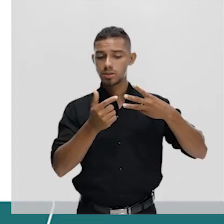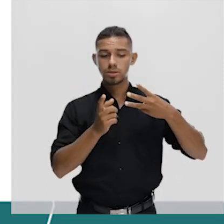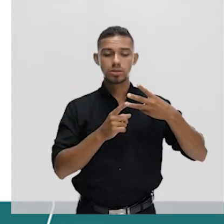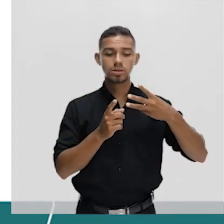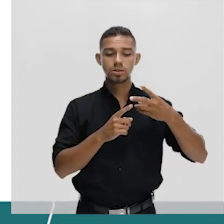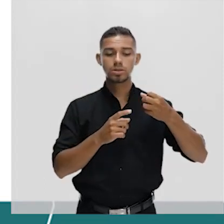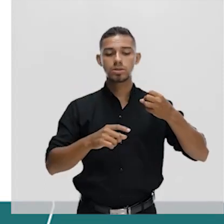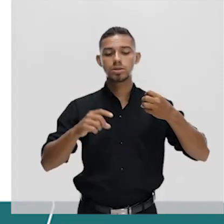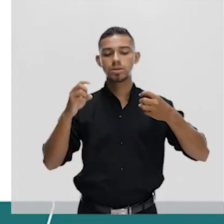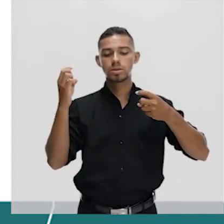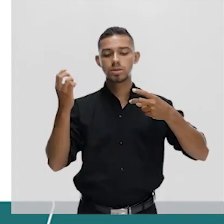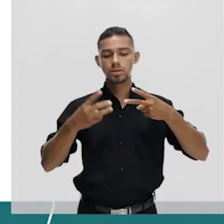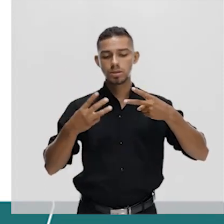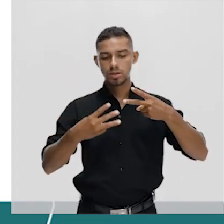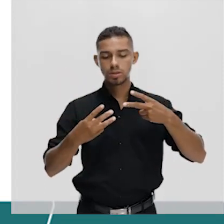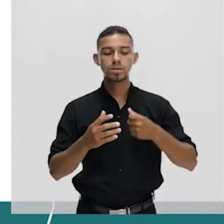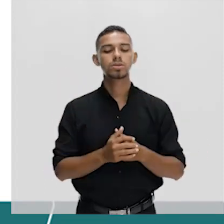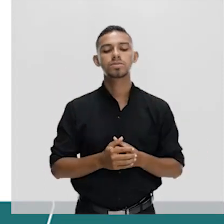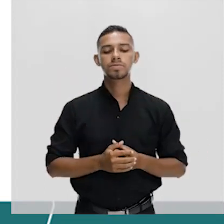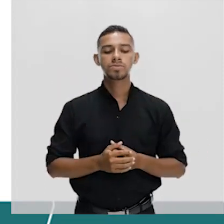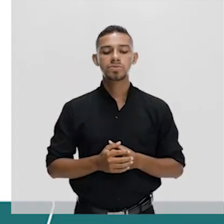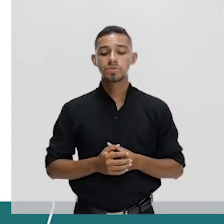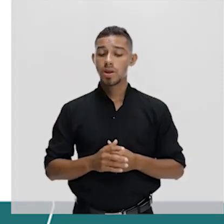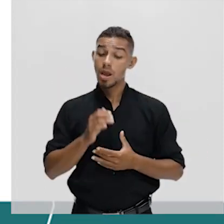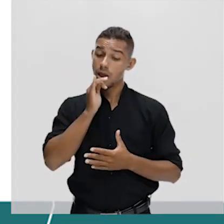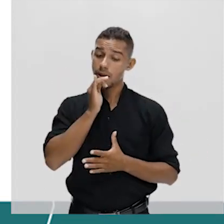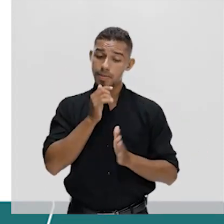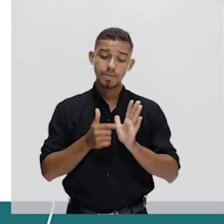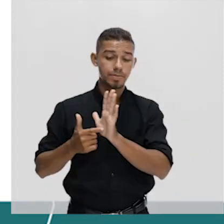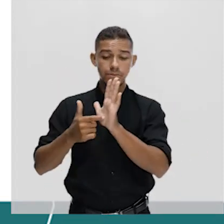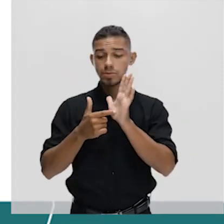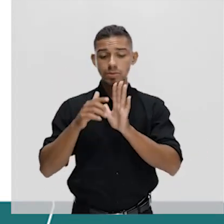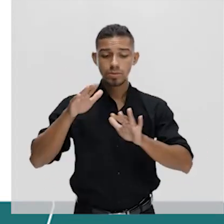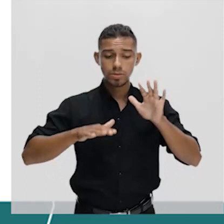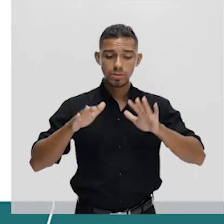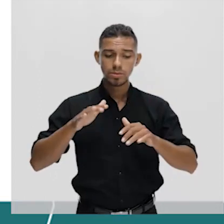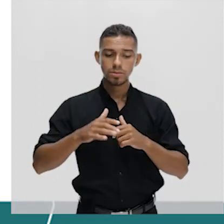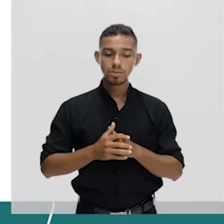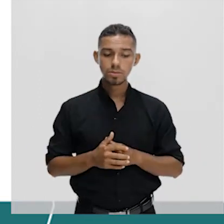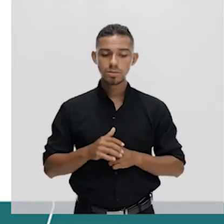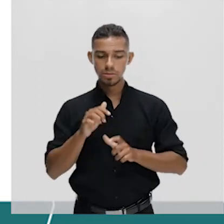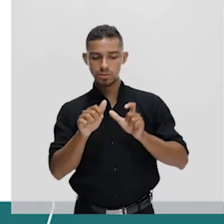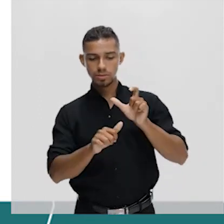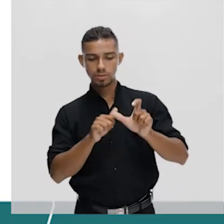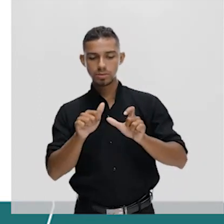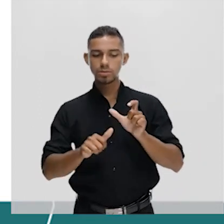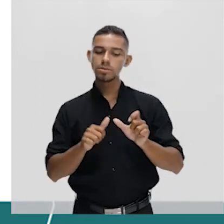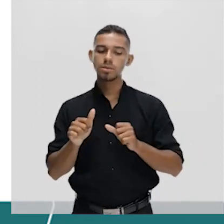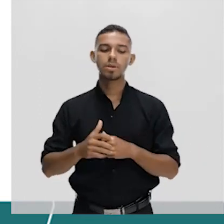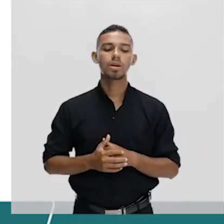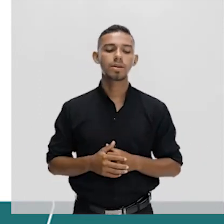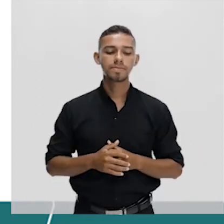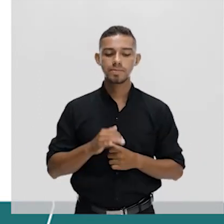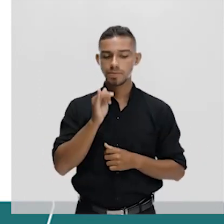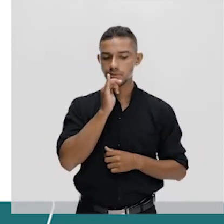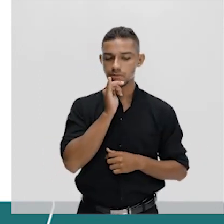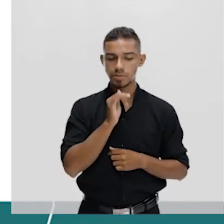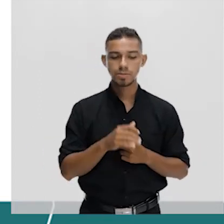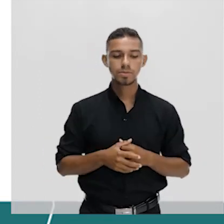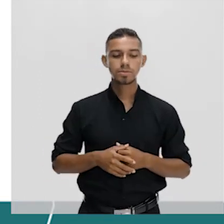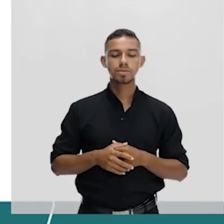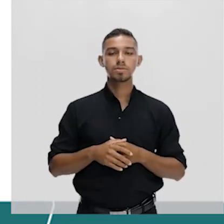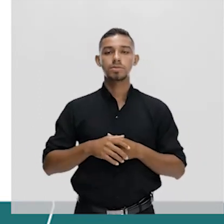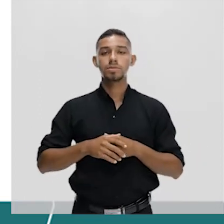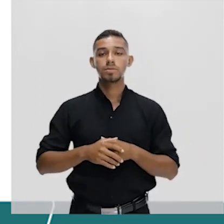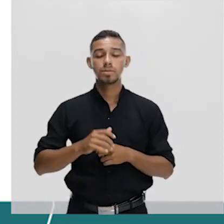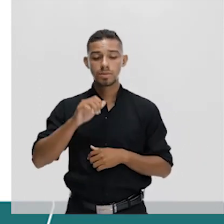terceira conjugação, bem como com os seus respectivos derivados, né? No caso do verbo